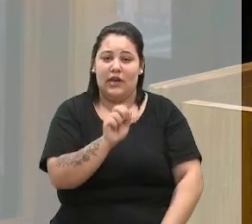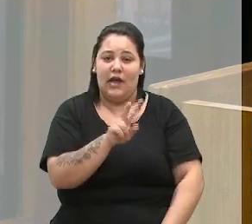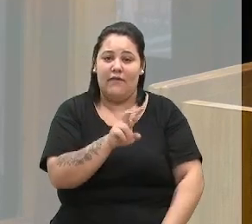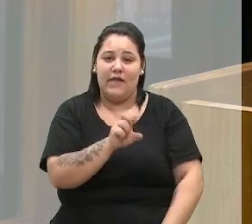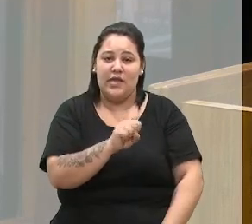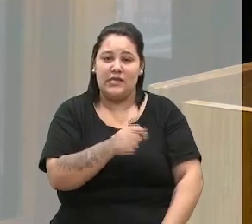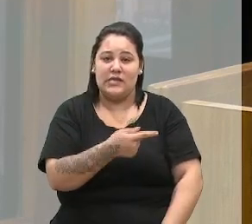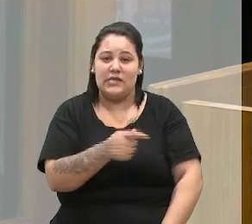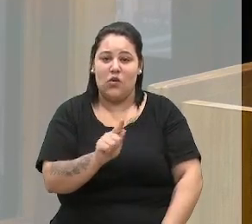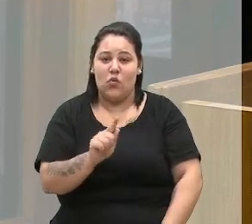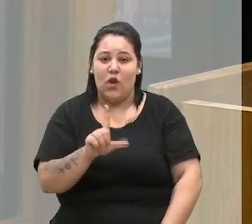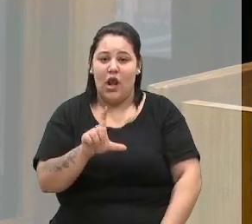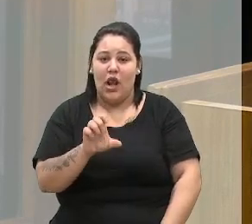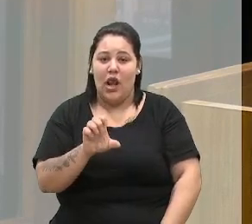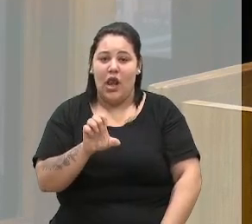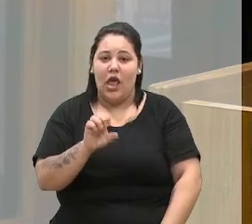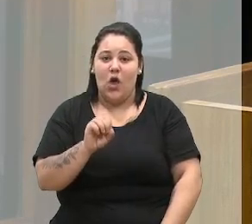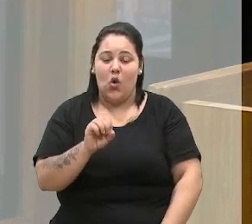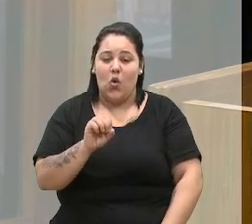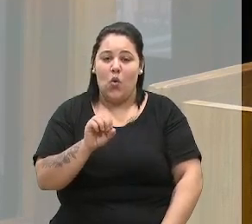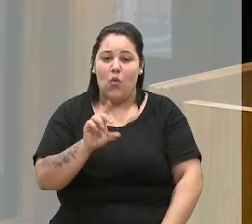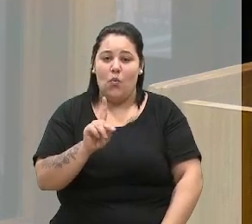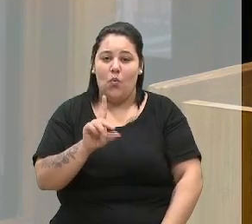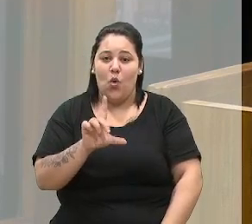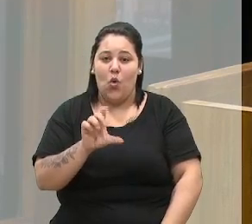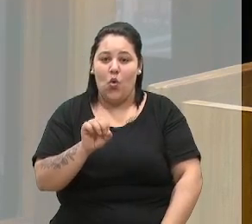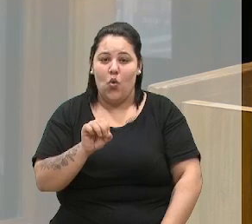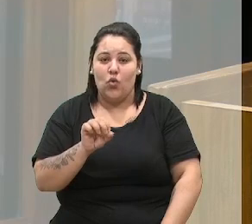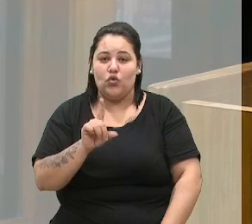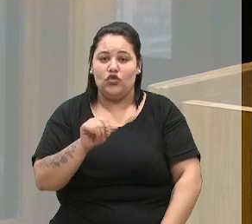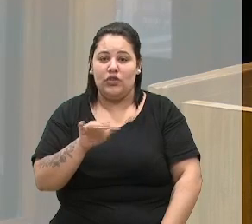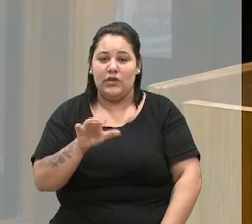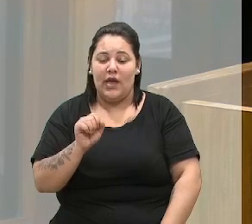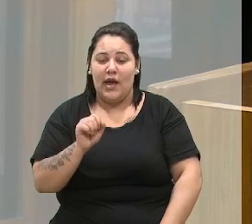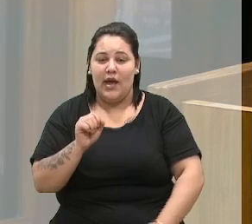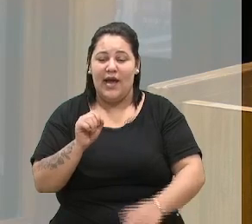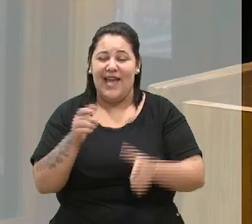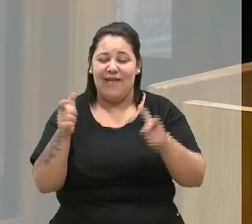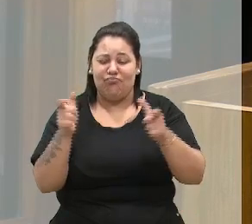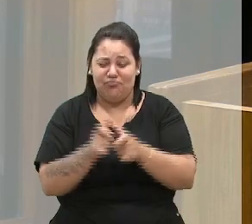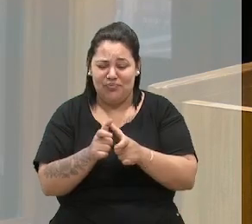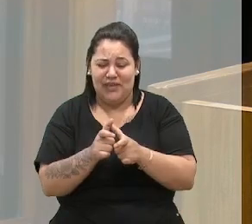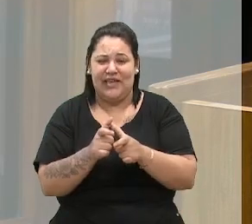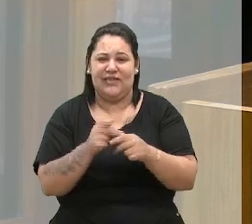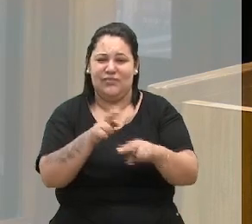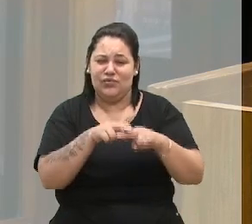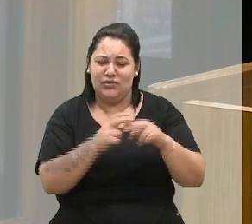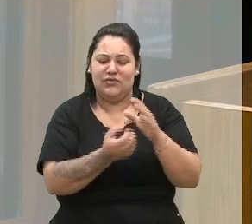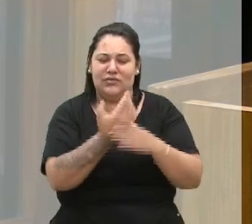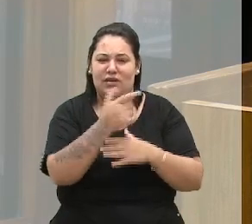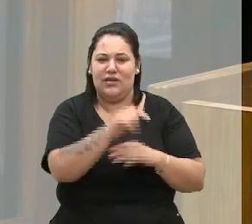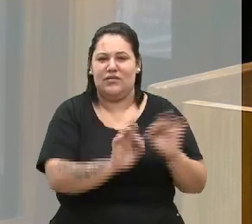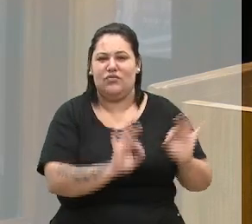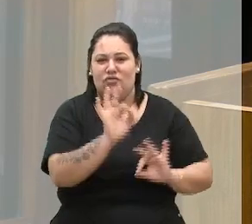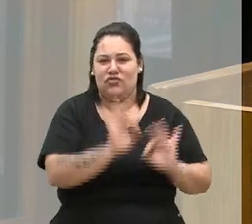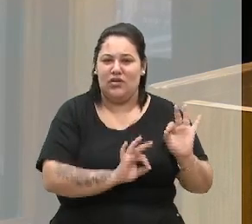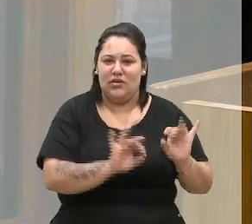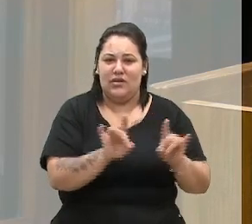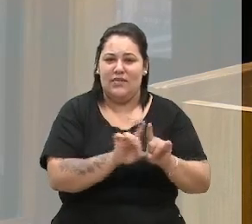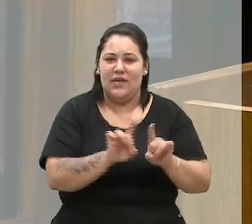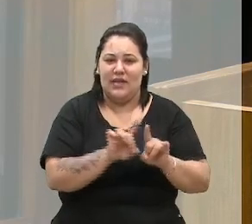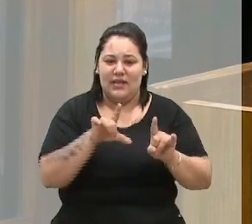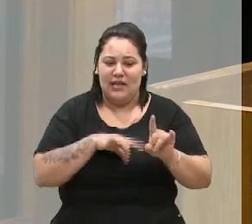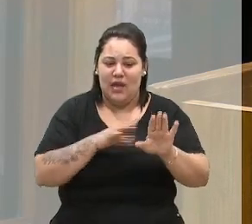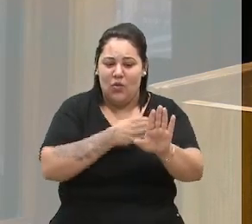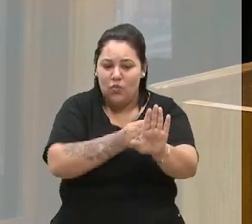mais estreita, então foi por isso que surgiu esse projeto. E também o refúgio